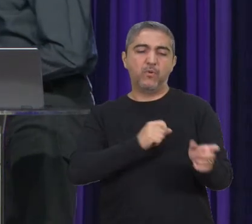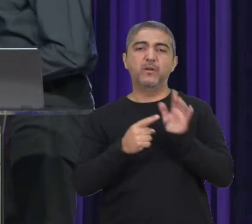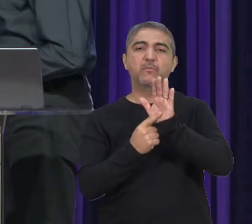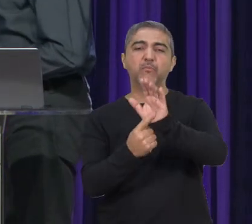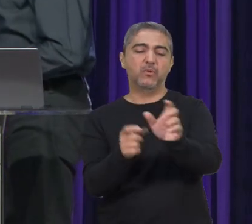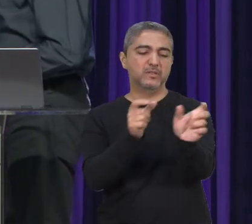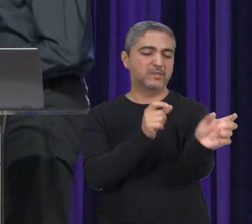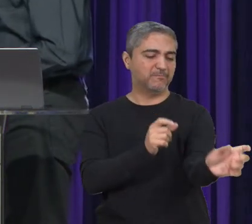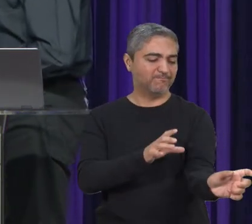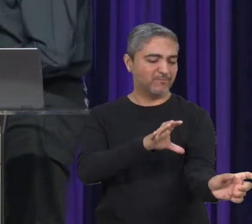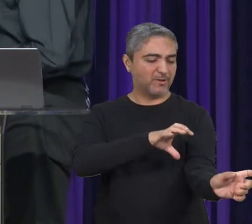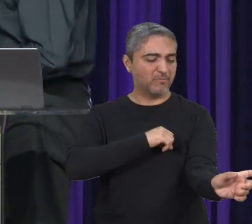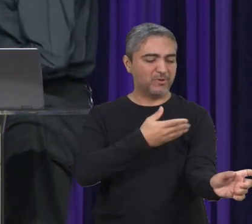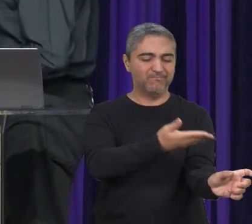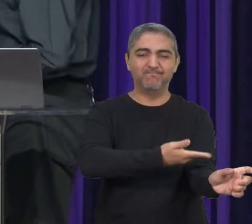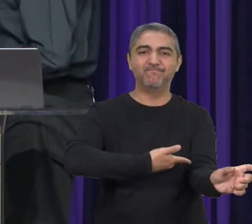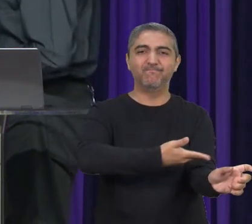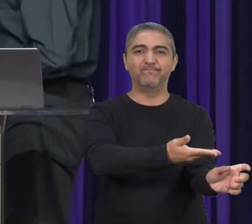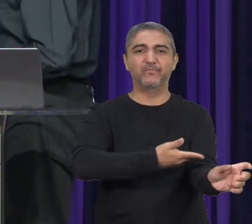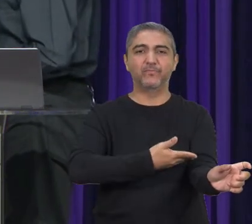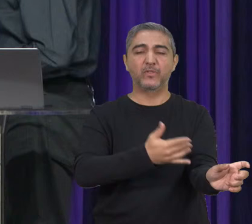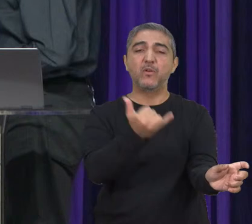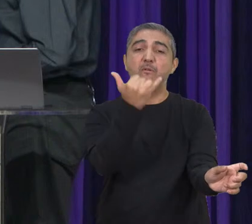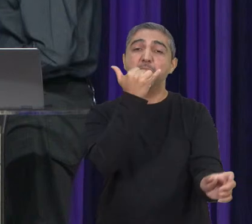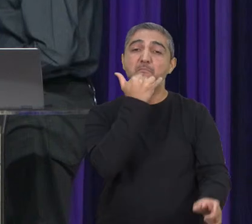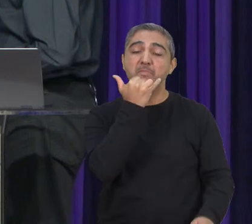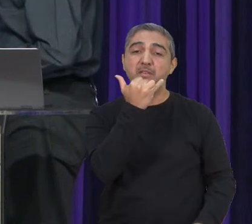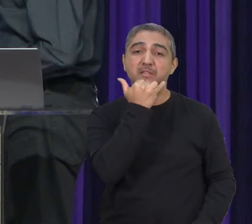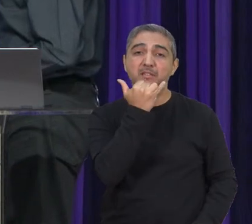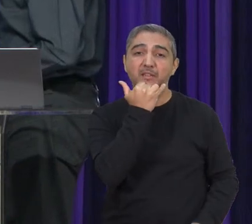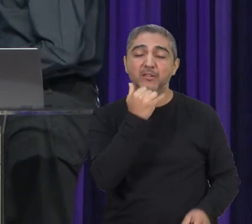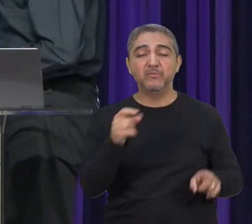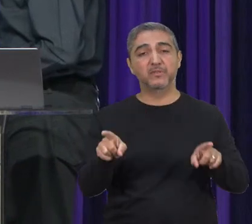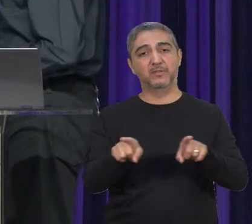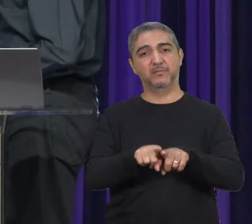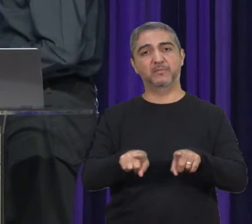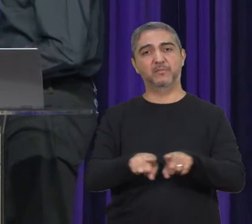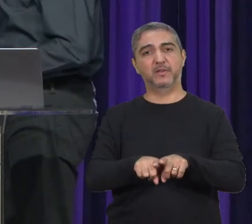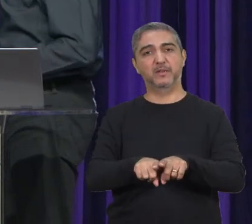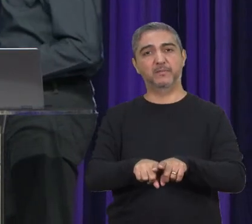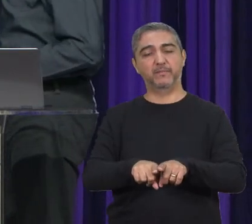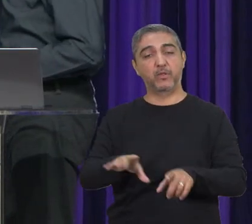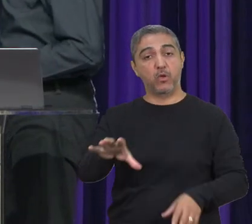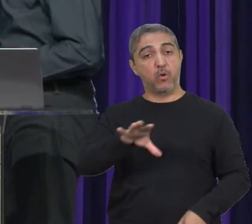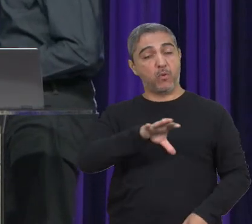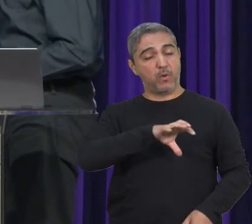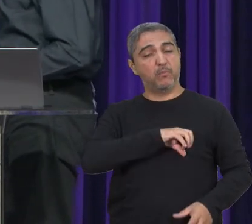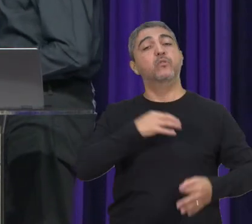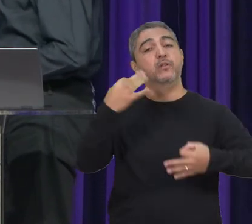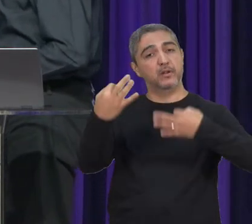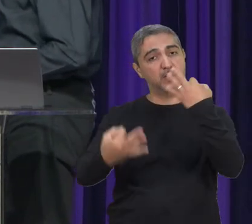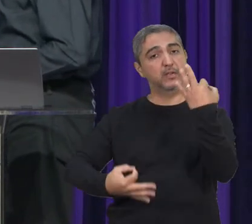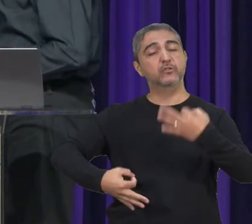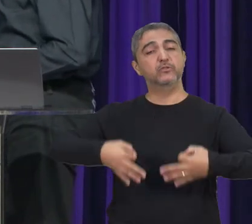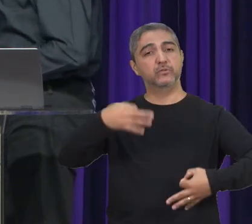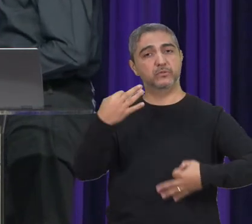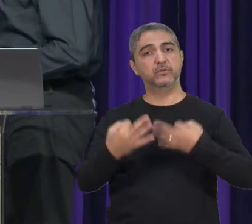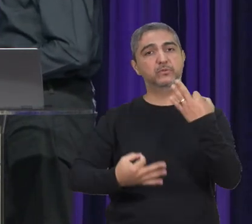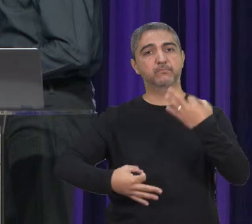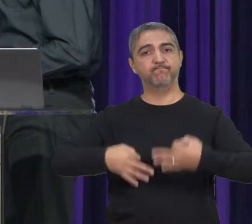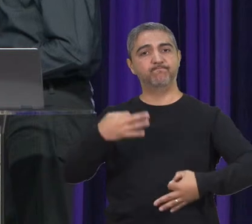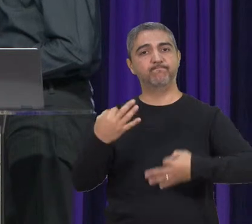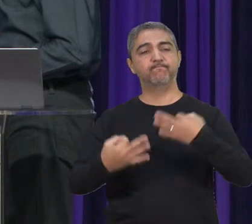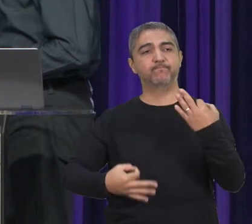porque o amor não guarda rancor. A justiça, porque ele não se alegra com a injustiça.